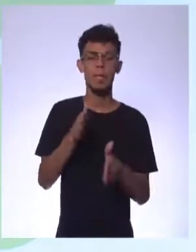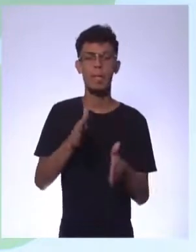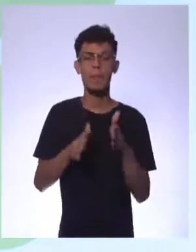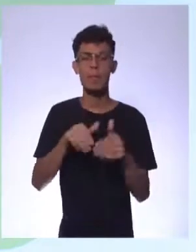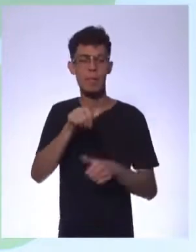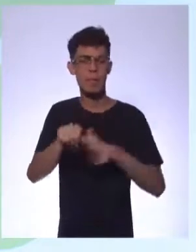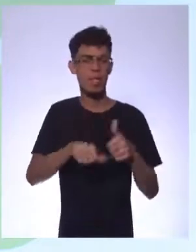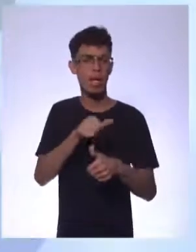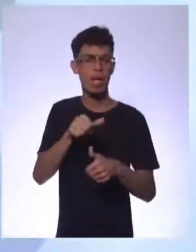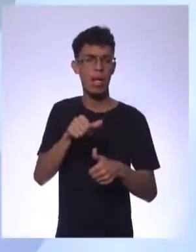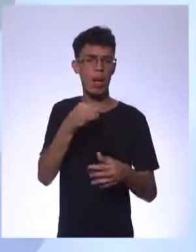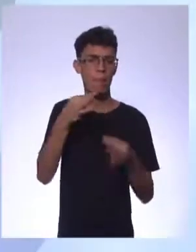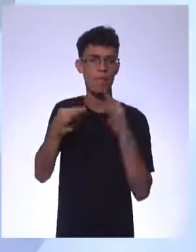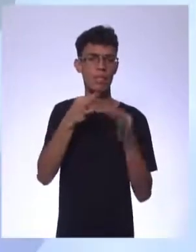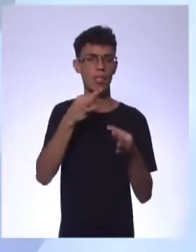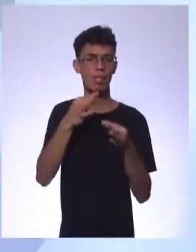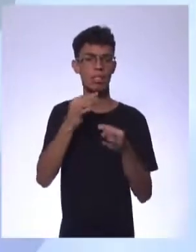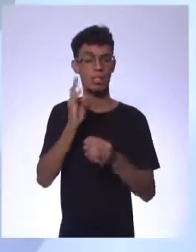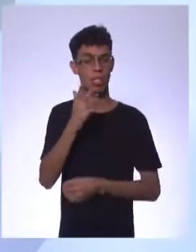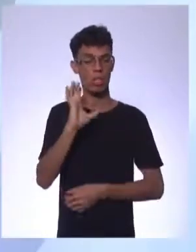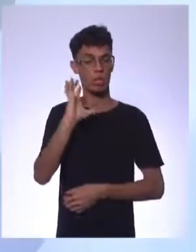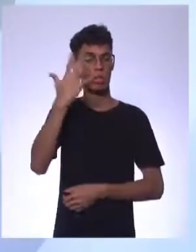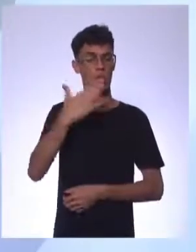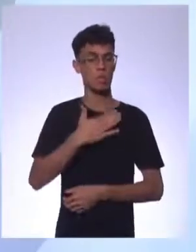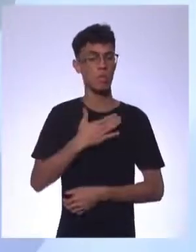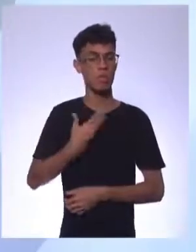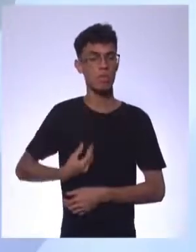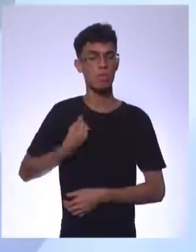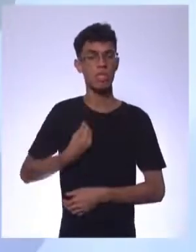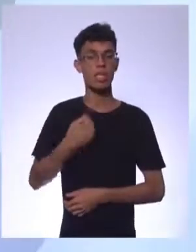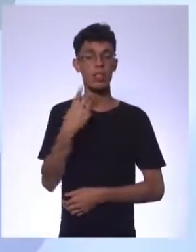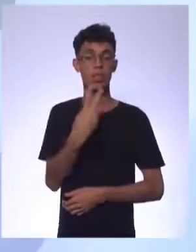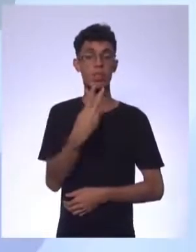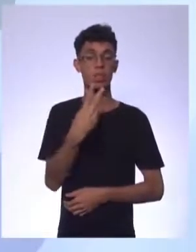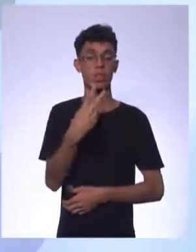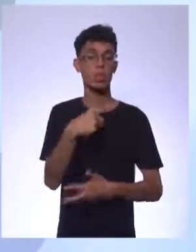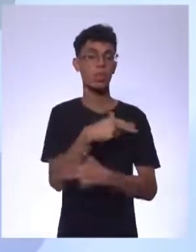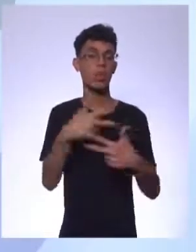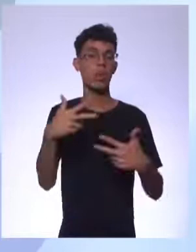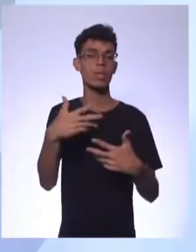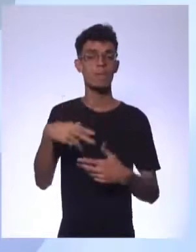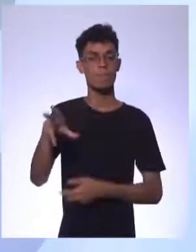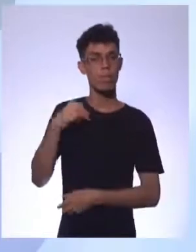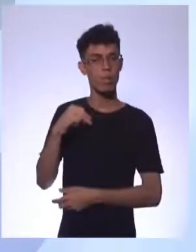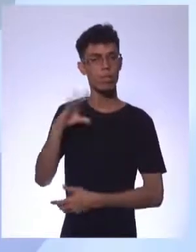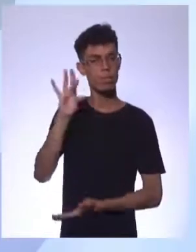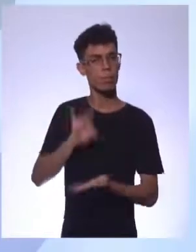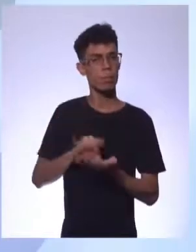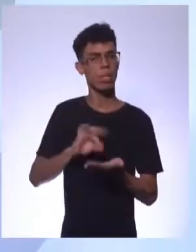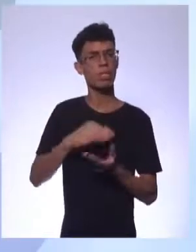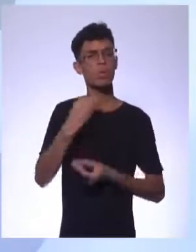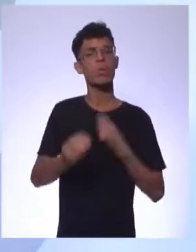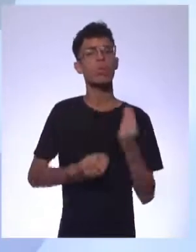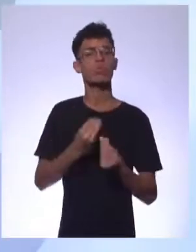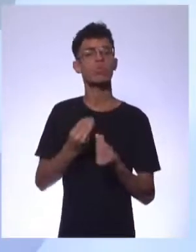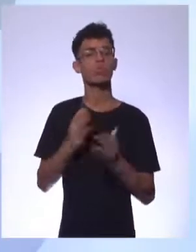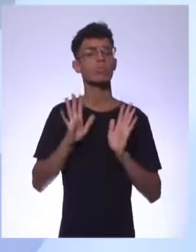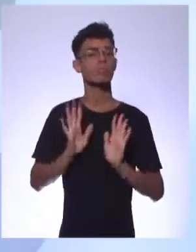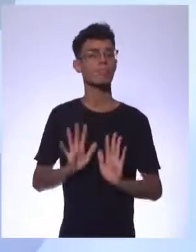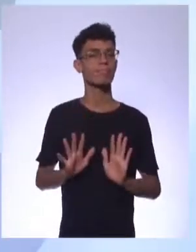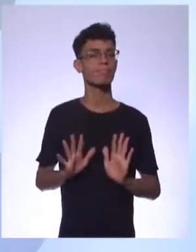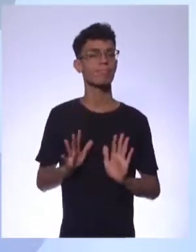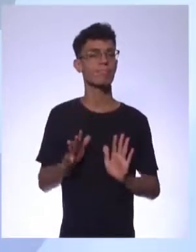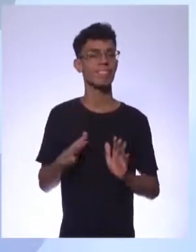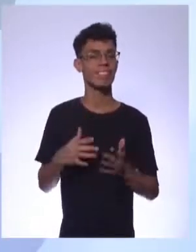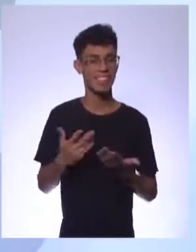mim. É verdade. Comigo já aconteceram as duas coisas. Sério? As duas coisas. Tem hora que eu, putz, nossa, é verdade. Como é que eu fui tão... Eu